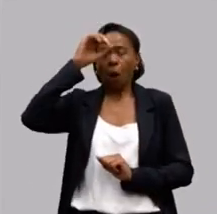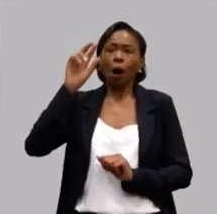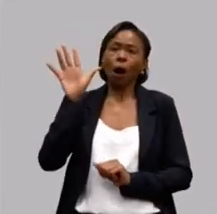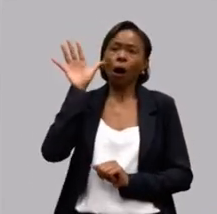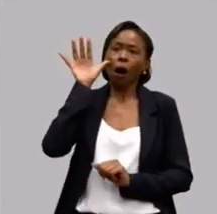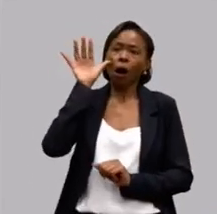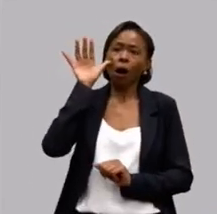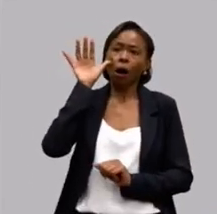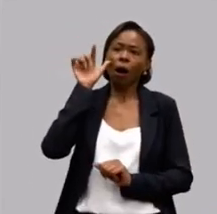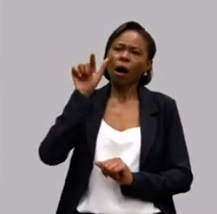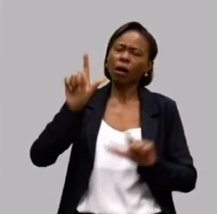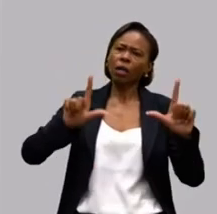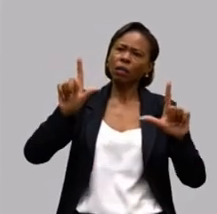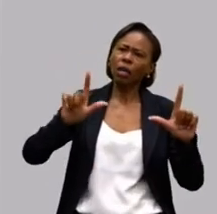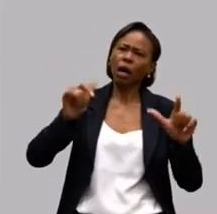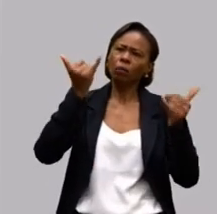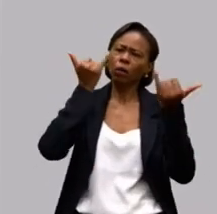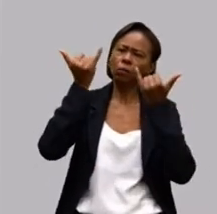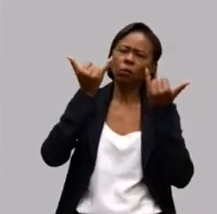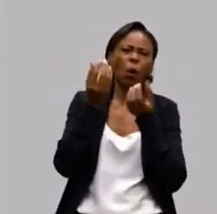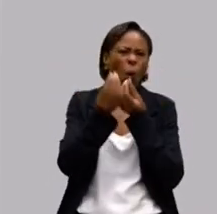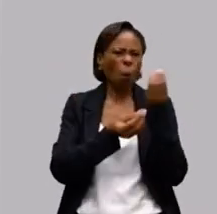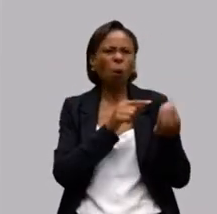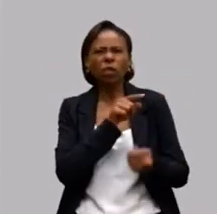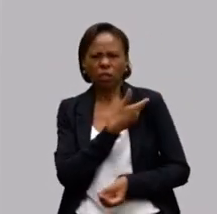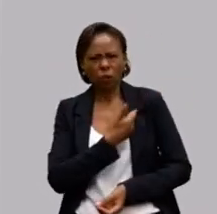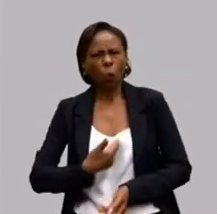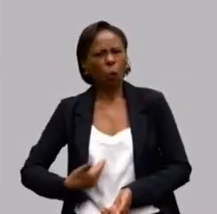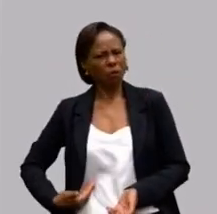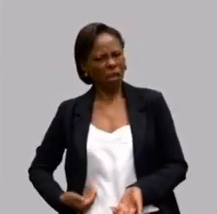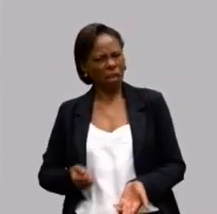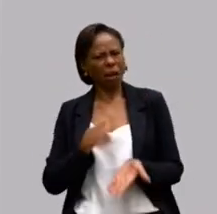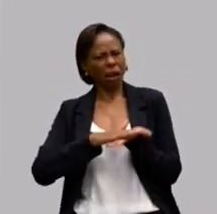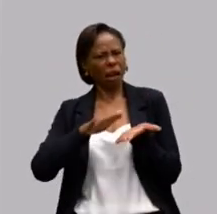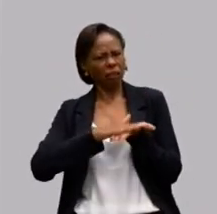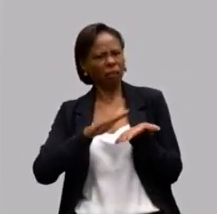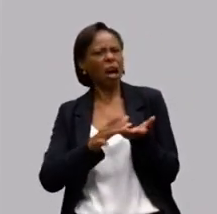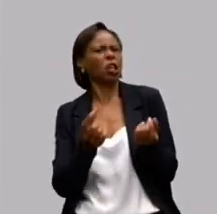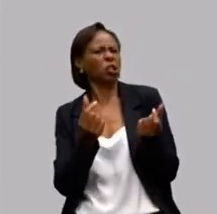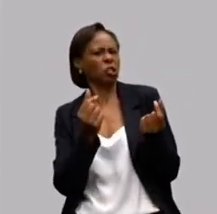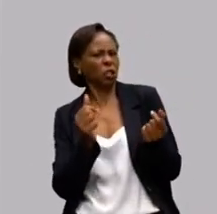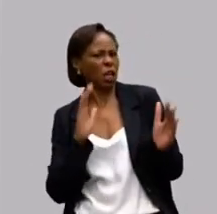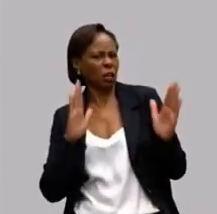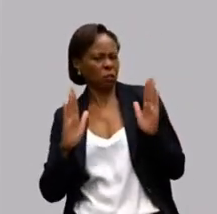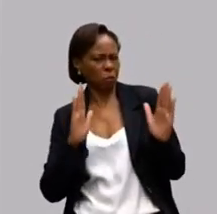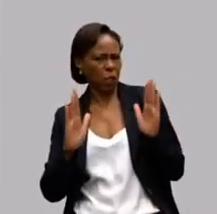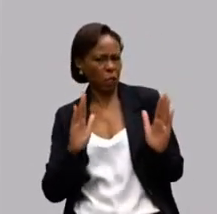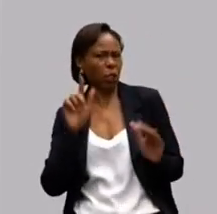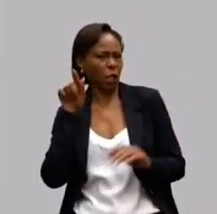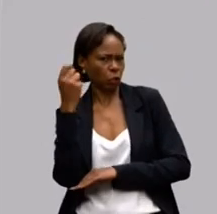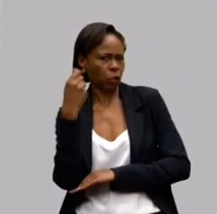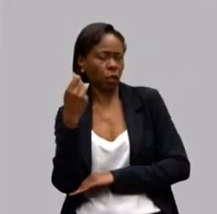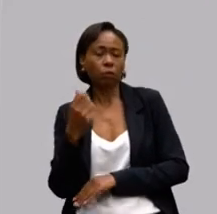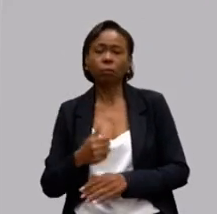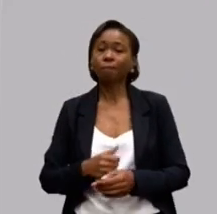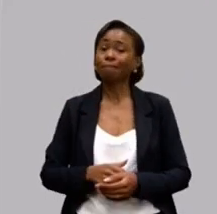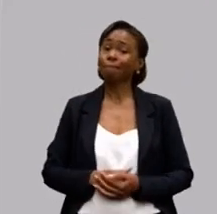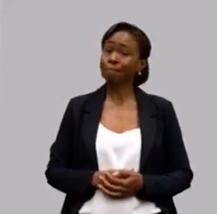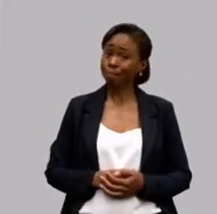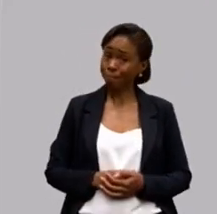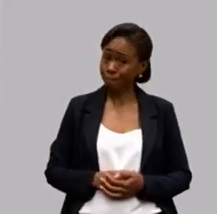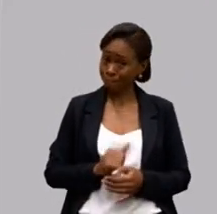dirá: como gastaram dinheiro esses governadores do Rio Grande do Sul nesse período? Tenho uma má notícia a vocês.